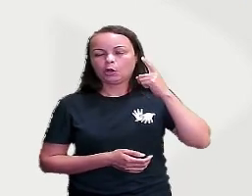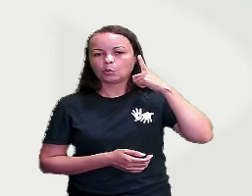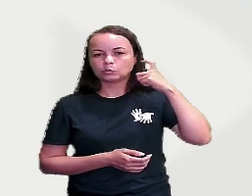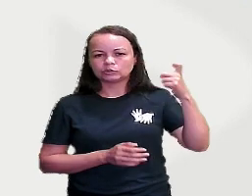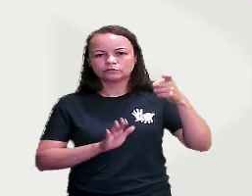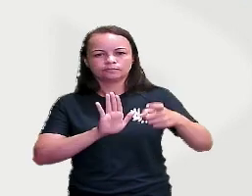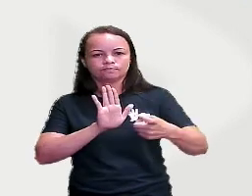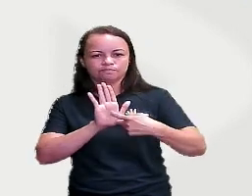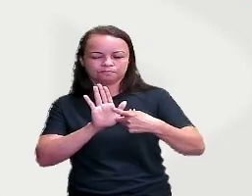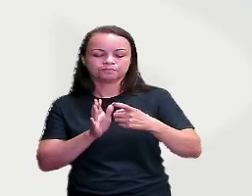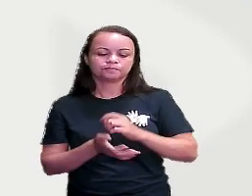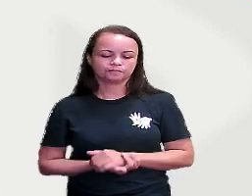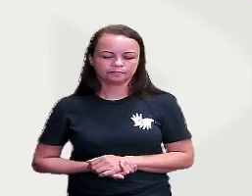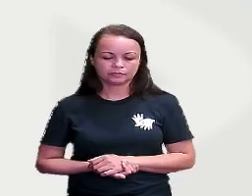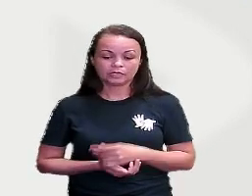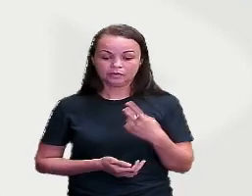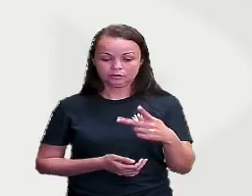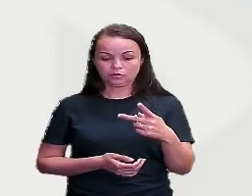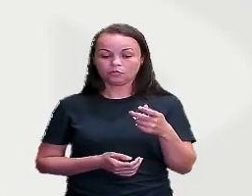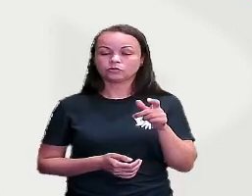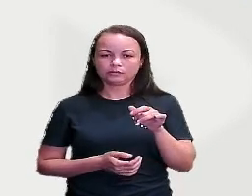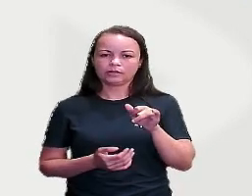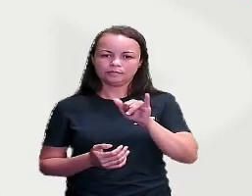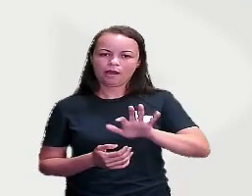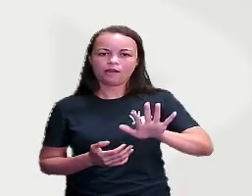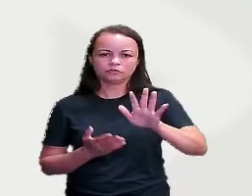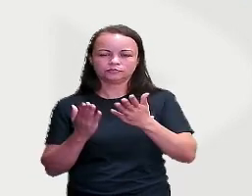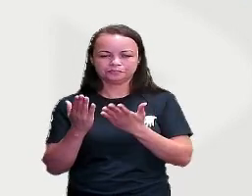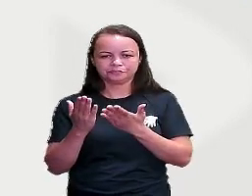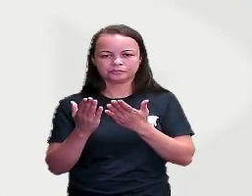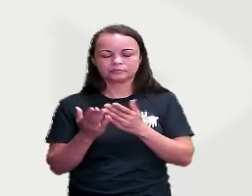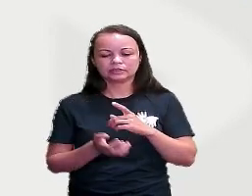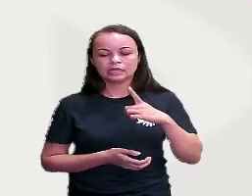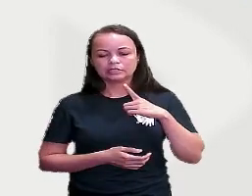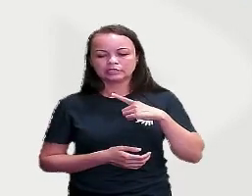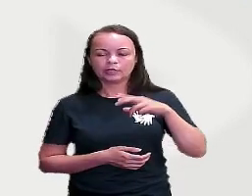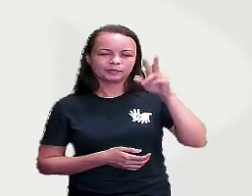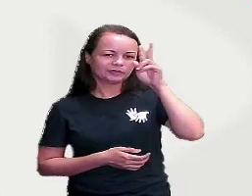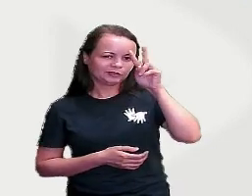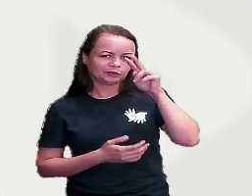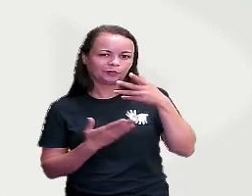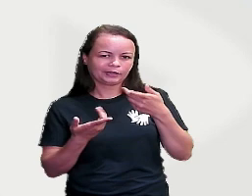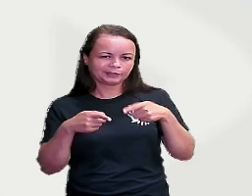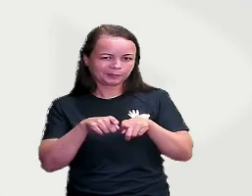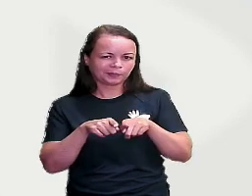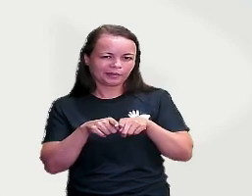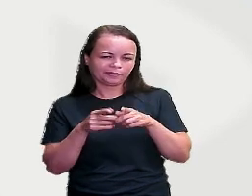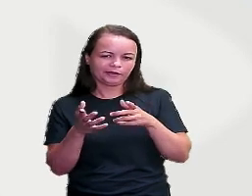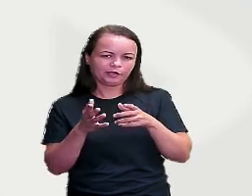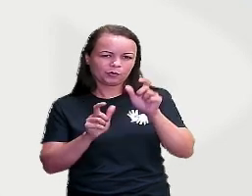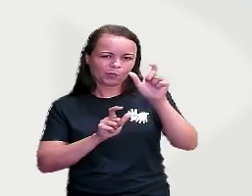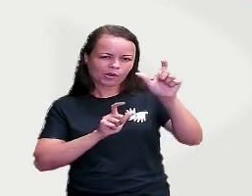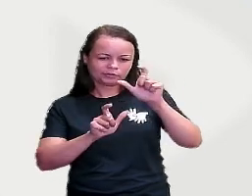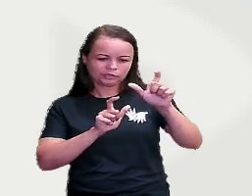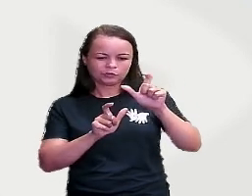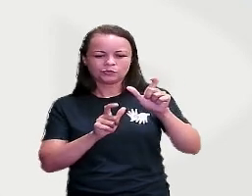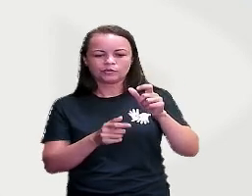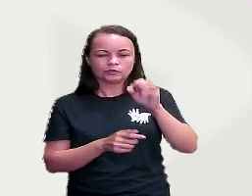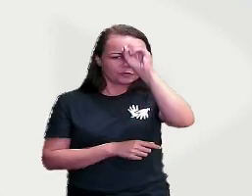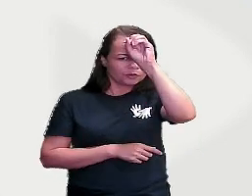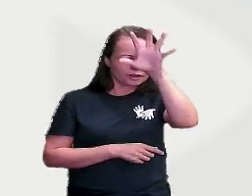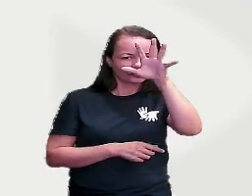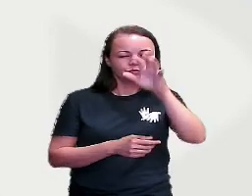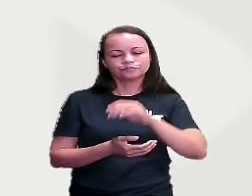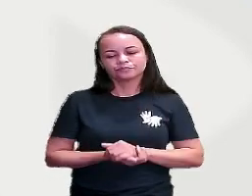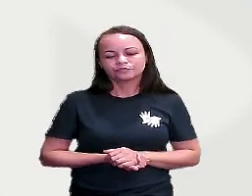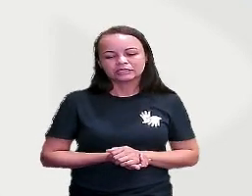E outro exemplo, né, dessa mesma figura. Temos aqui uma história aqui, uma tirinha também do Cascão, que